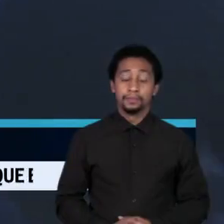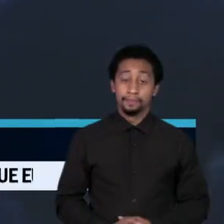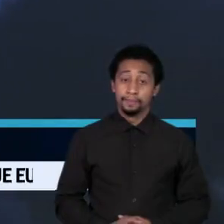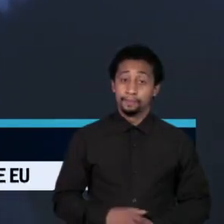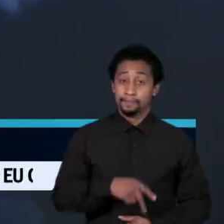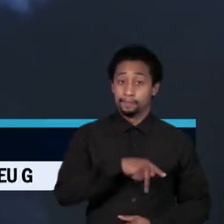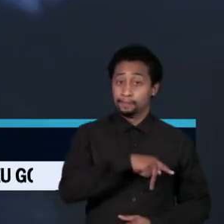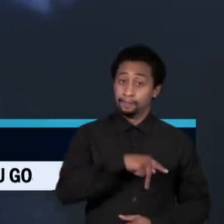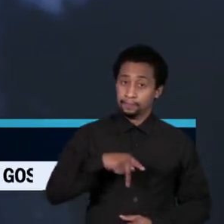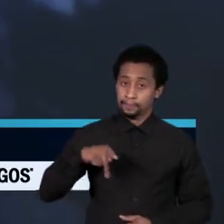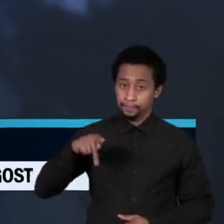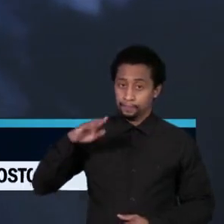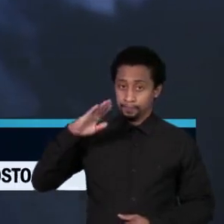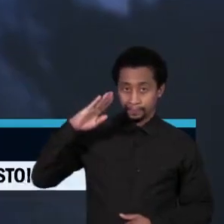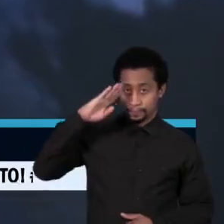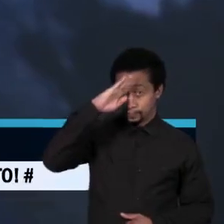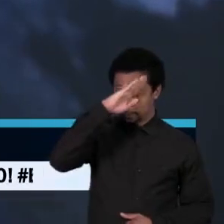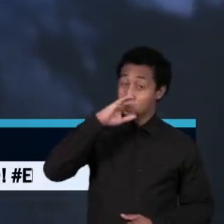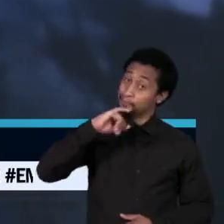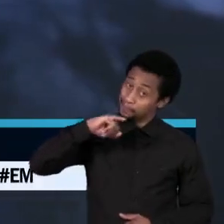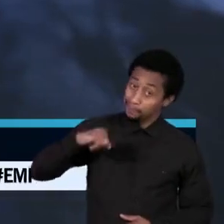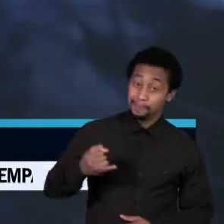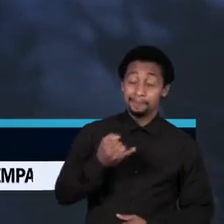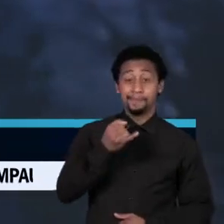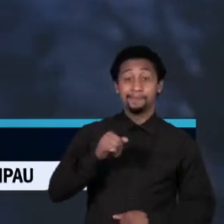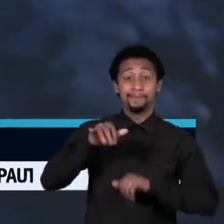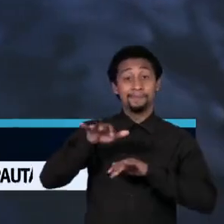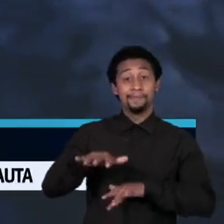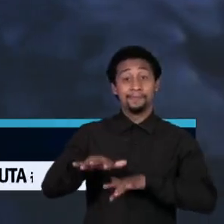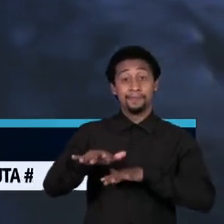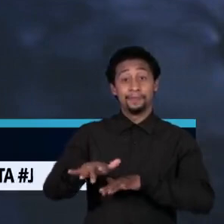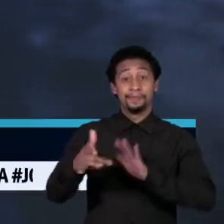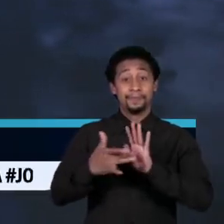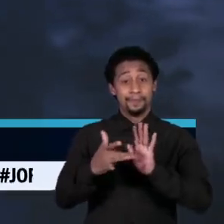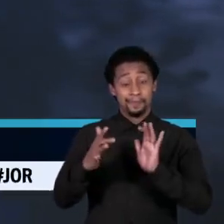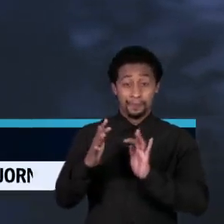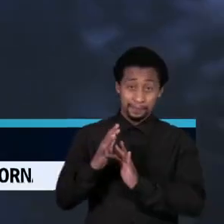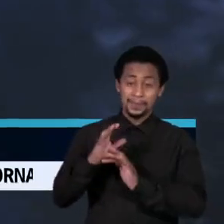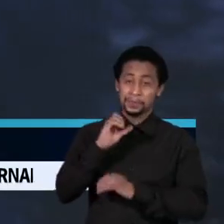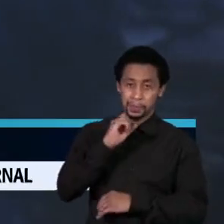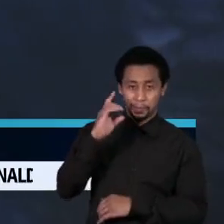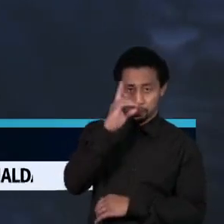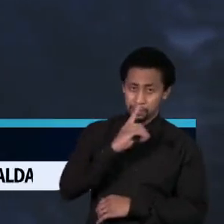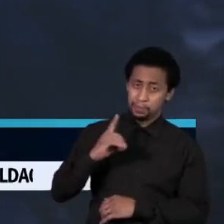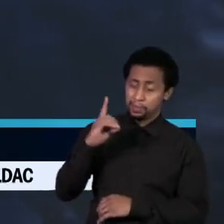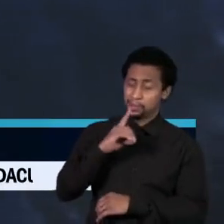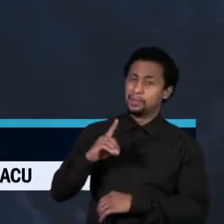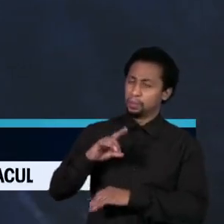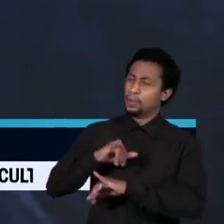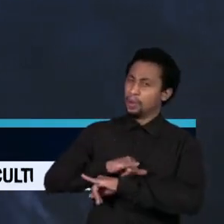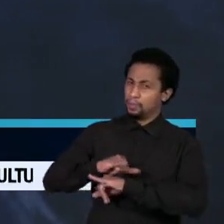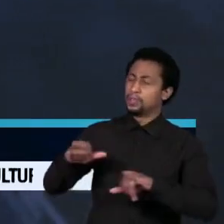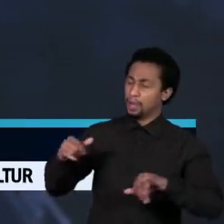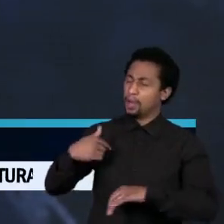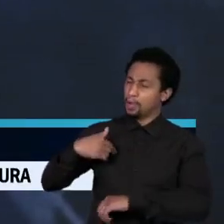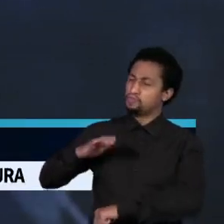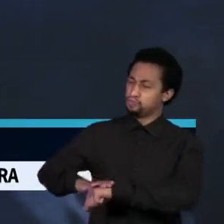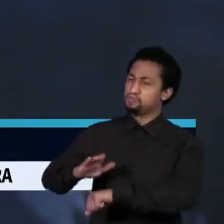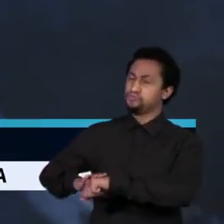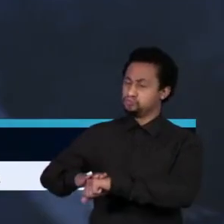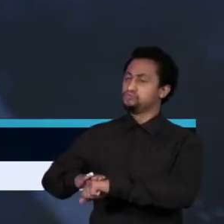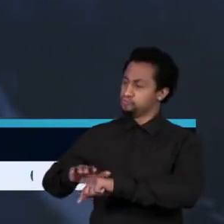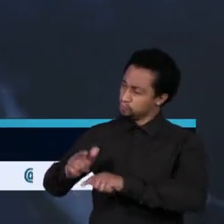O presidente Jair Bolsonaro aproveitou a Marcha para Jesus no fim de semana para fazer novas insinuações de ruptura institucional. Para